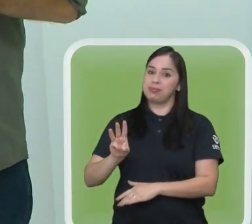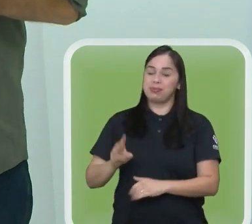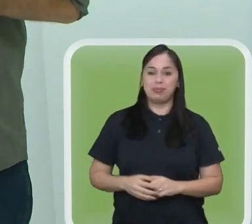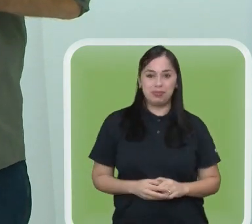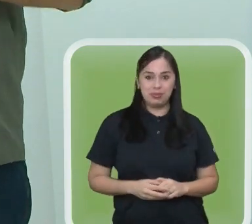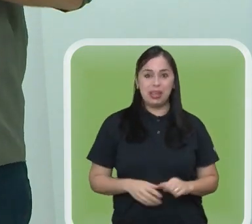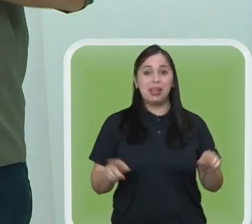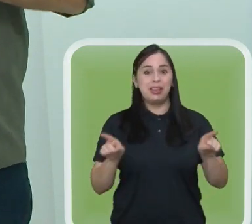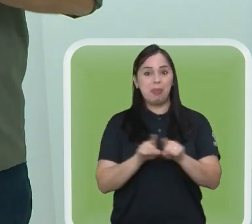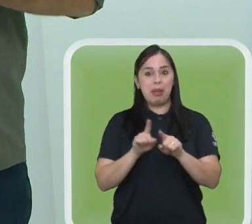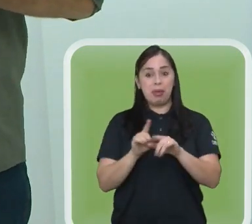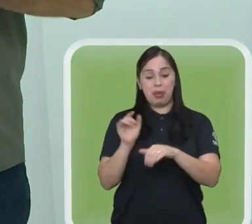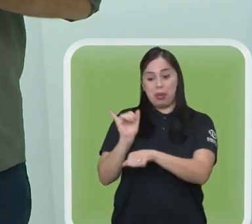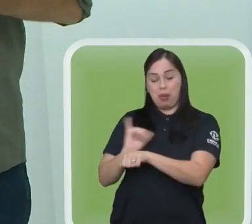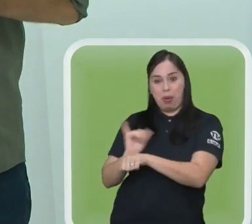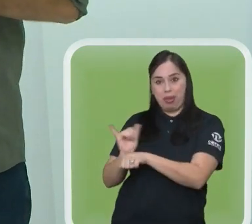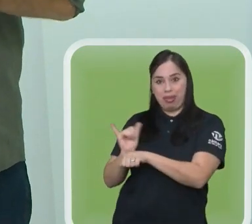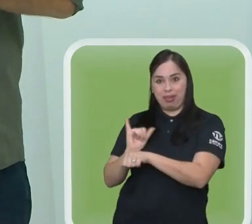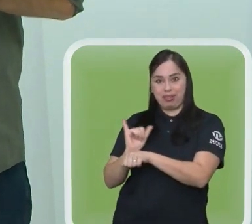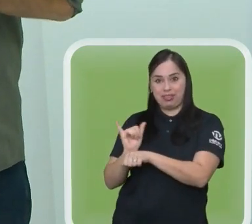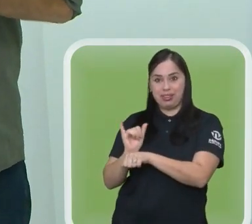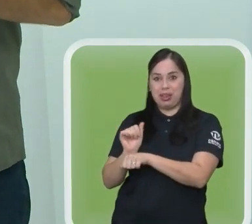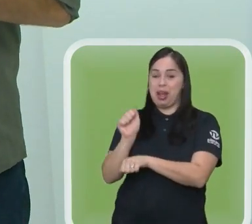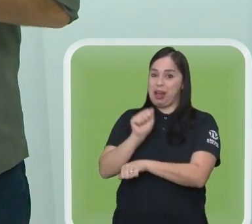câmarasjc.sp.gov.br e também no YouTube,